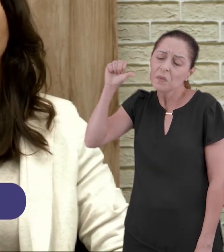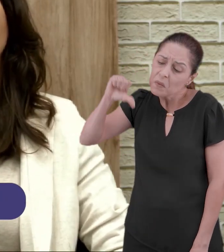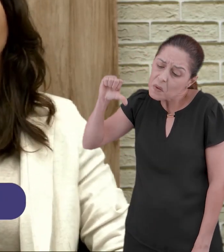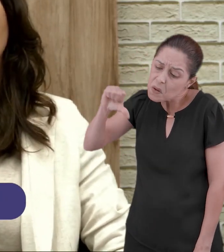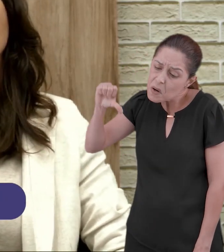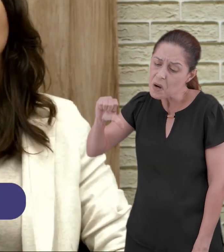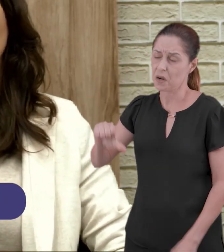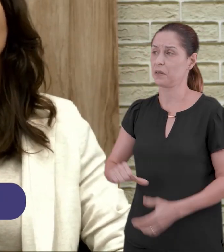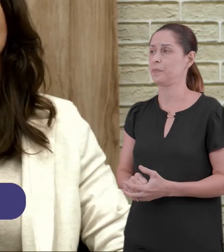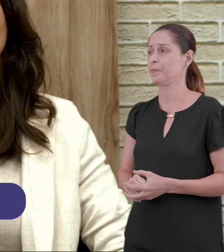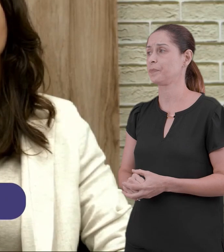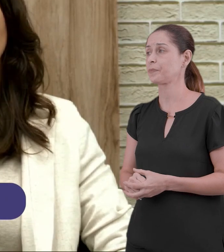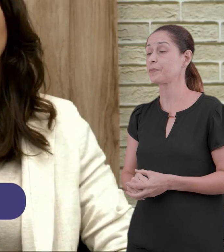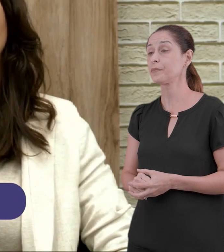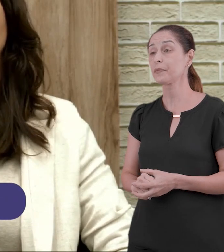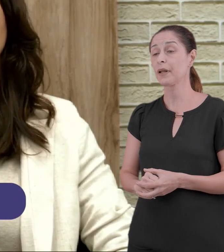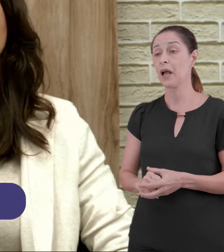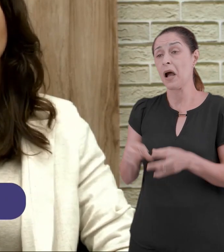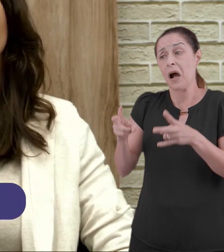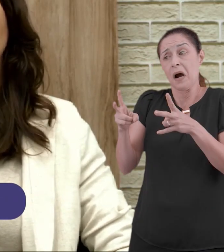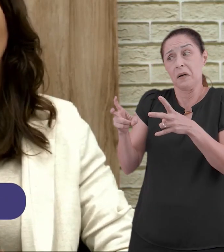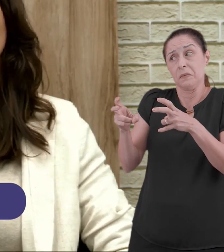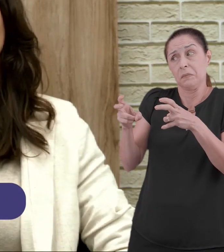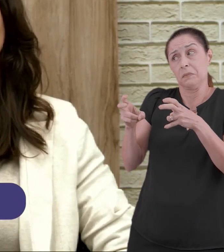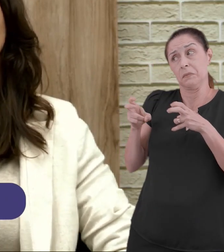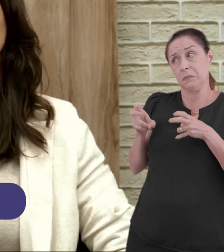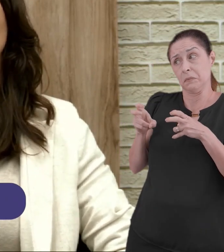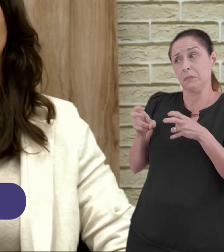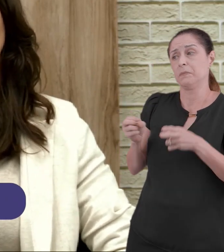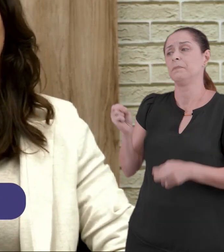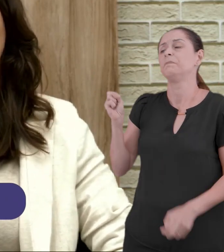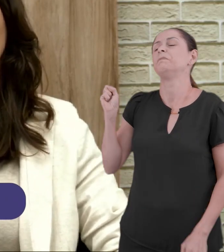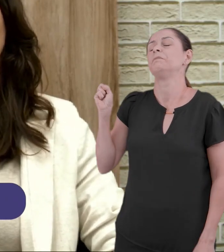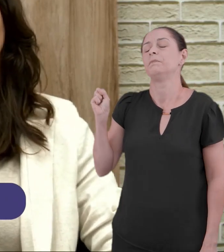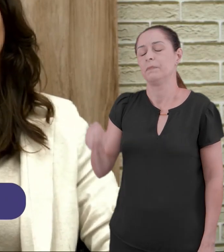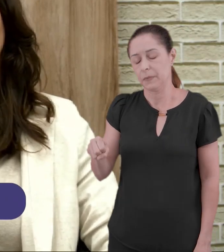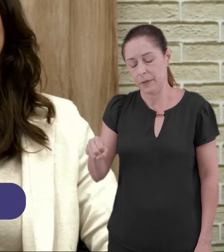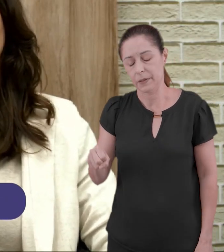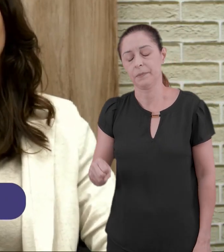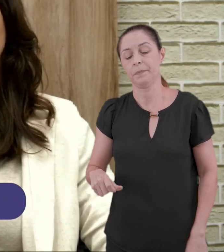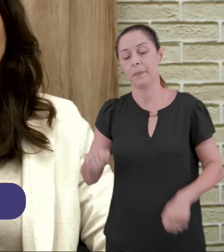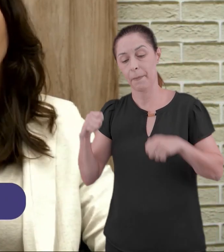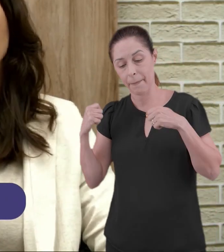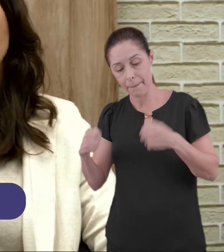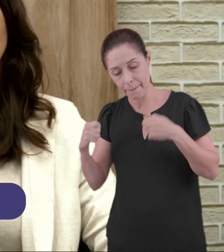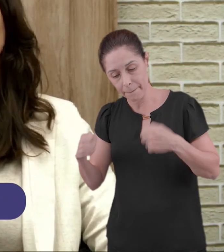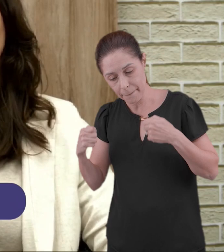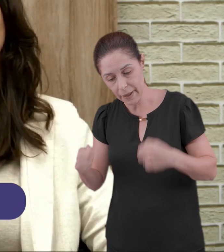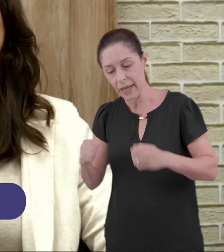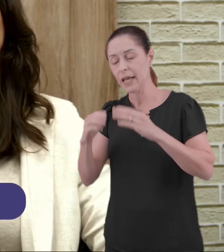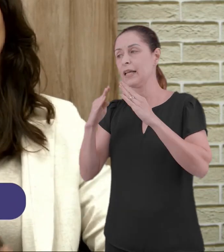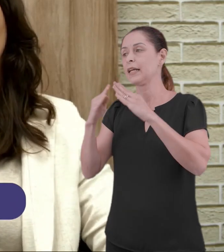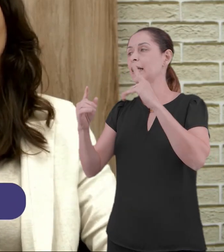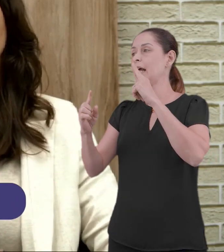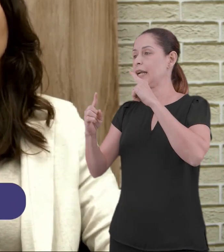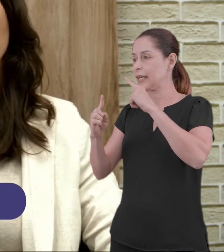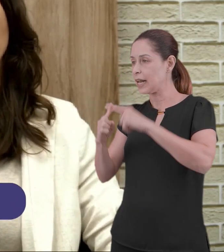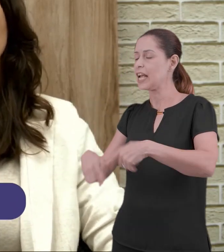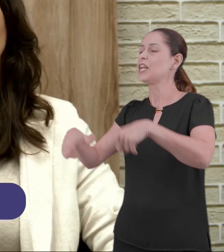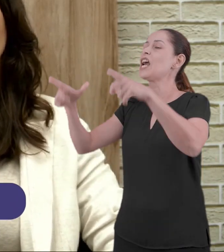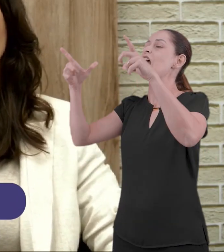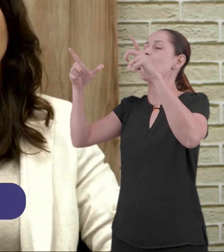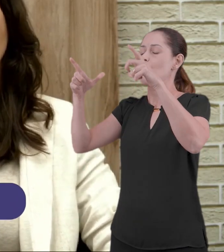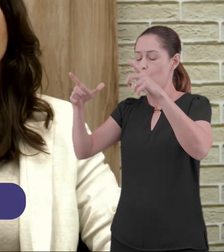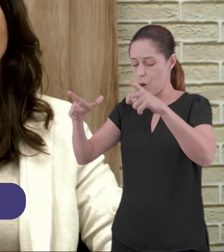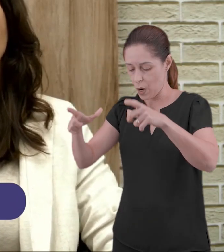negativas. E aí a gente começou a perceber que sim, que é preciso afirmar que a igreja também é o lugar para as